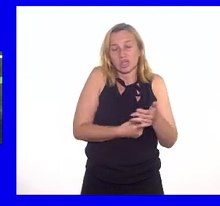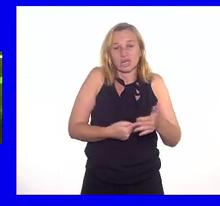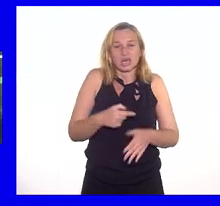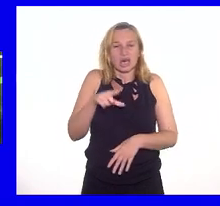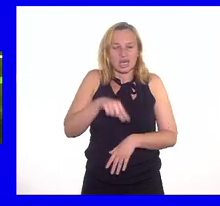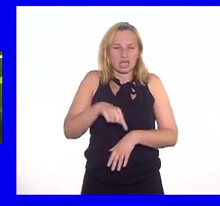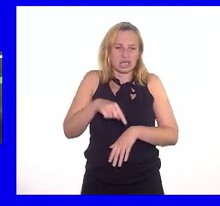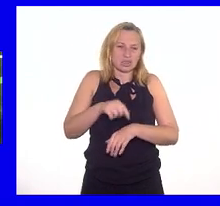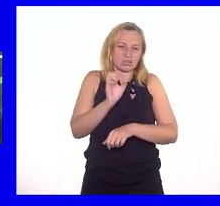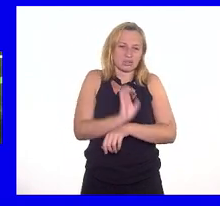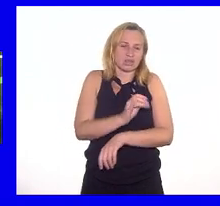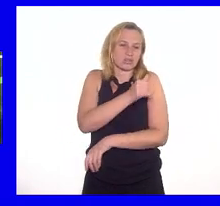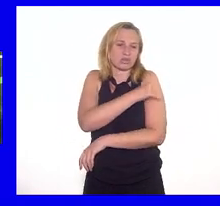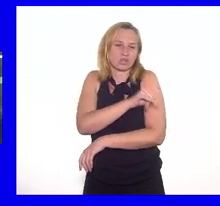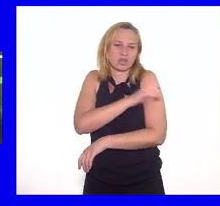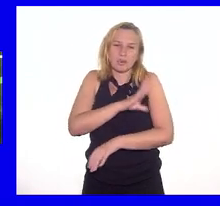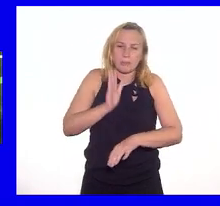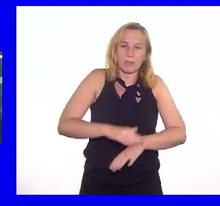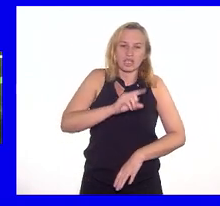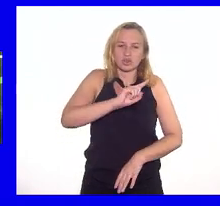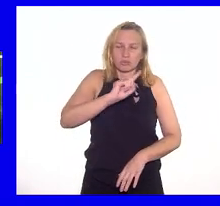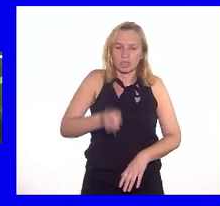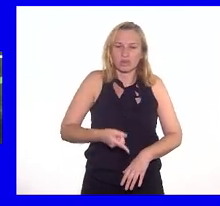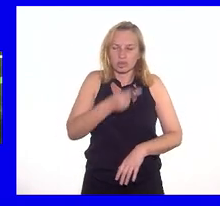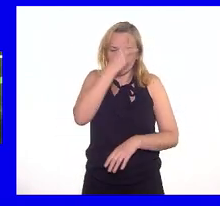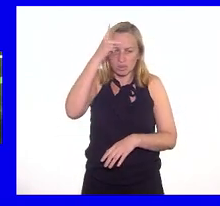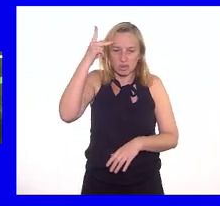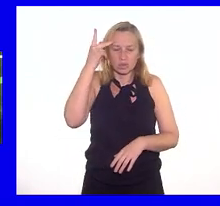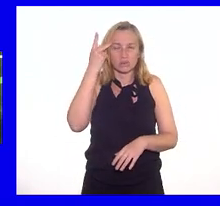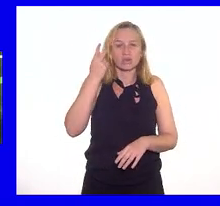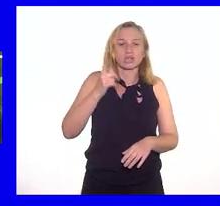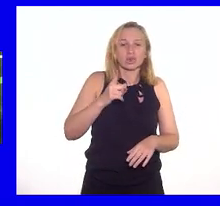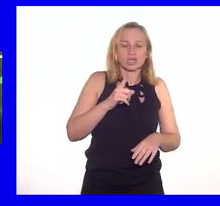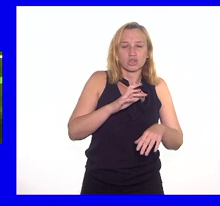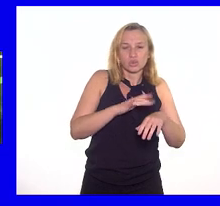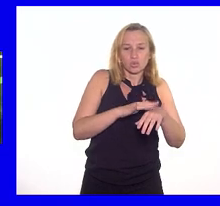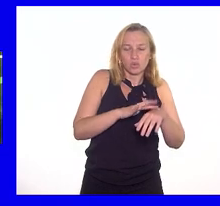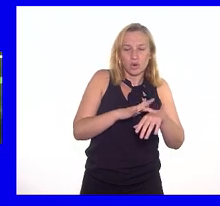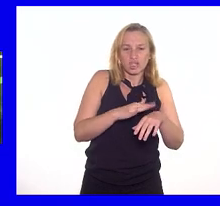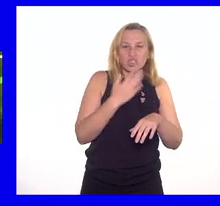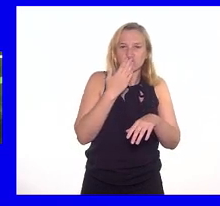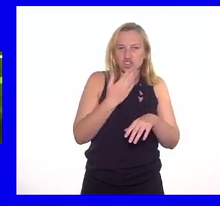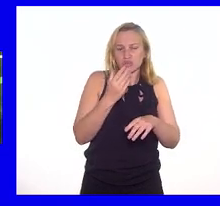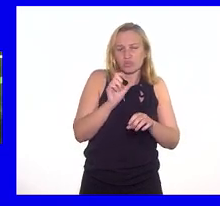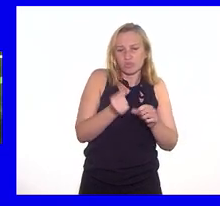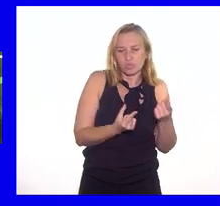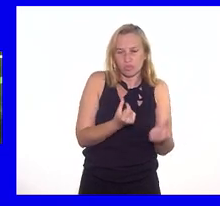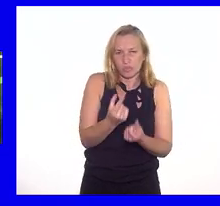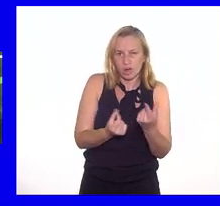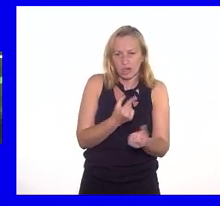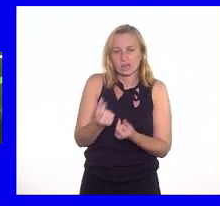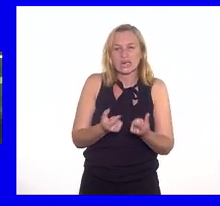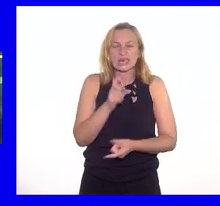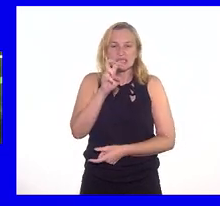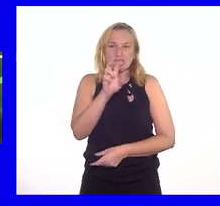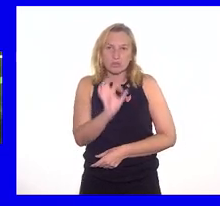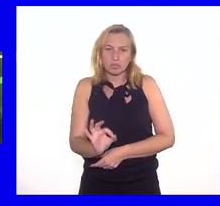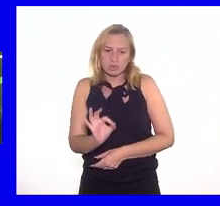mais de 1 milhão de pessoas, né, que foram diagnosticadas com algum tipo de doença rara. E apenas